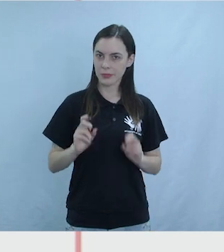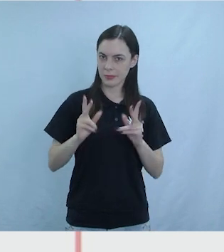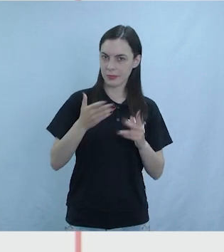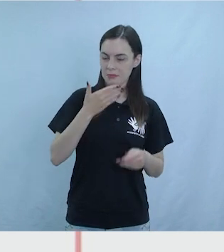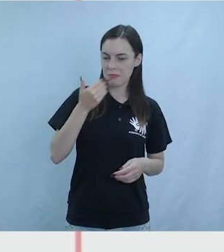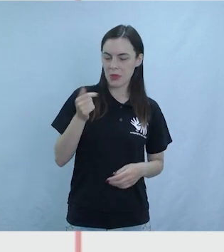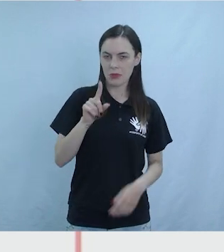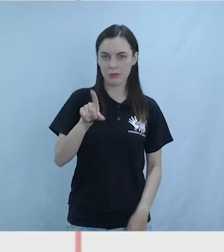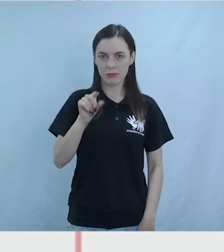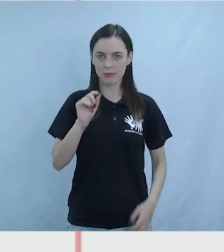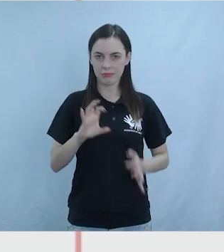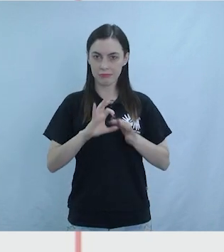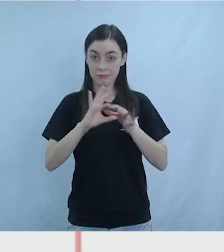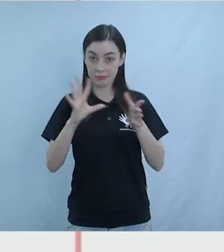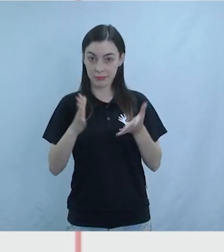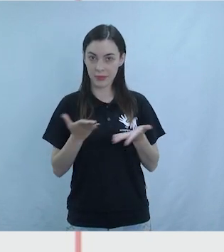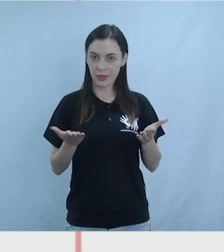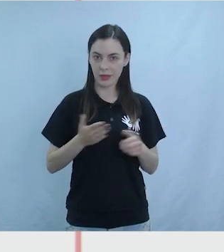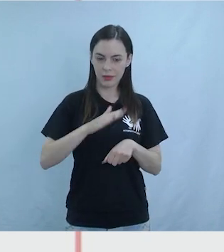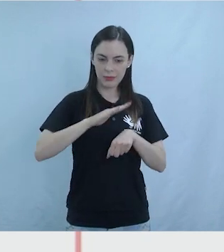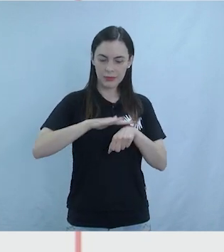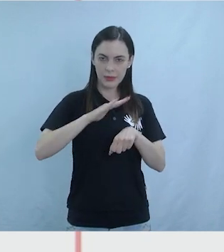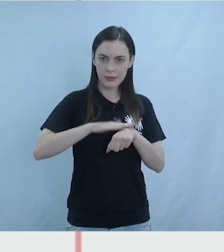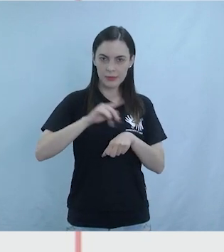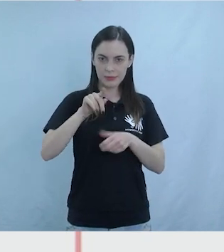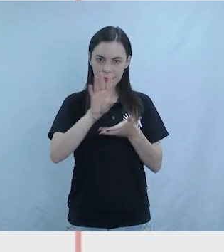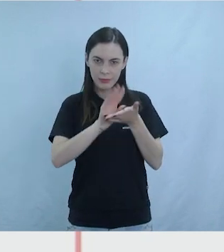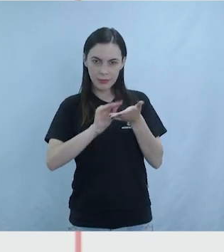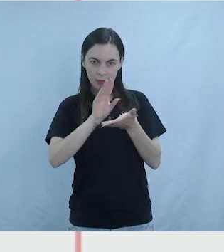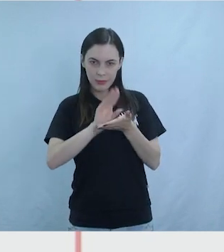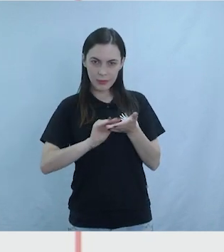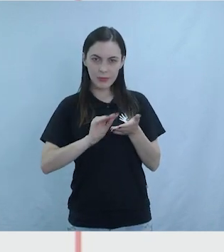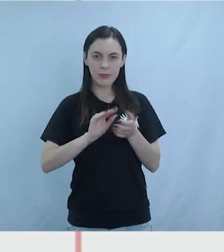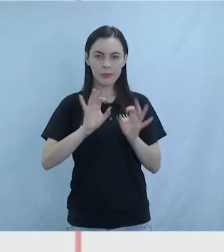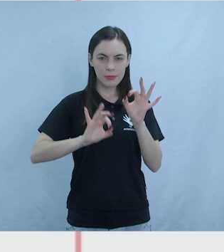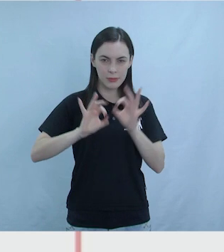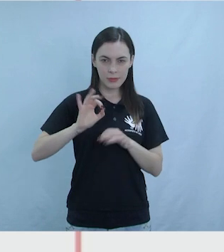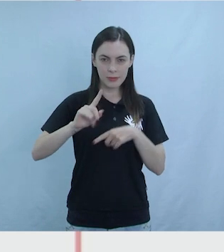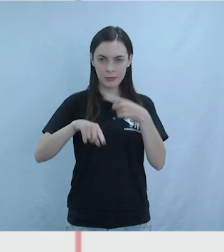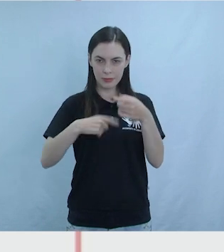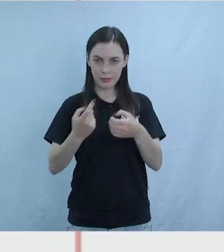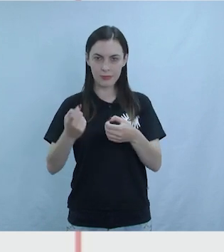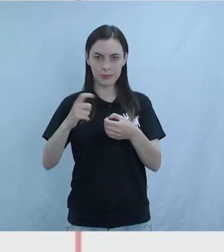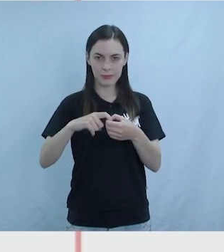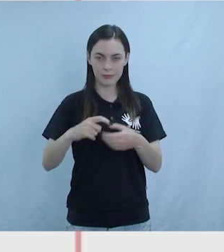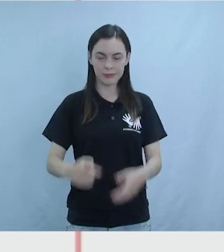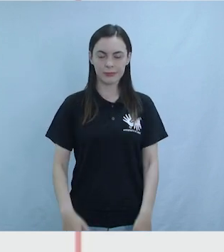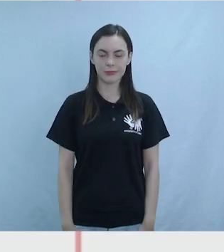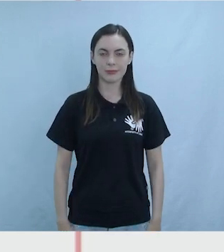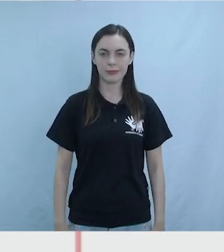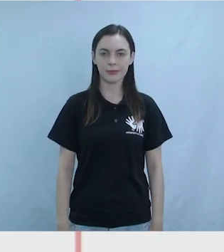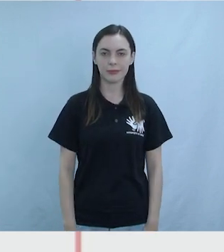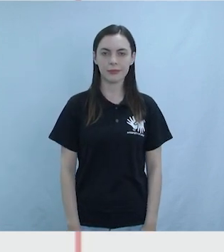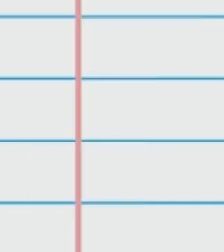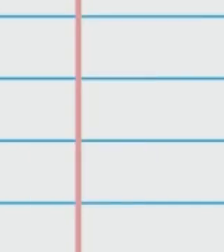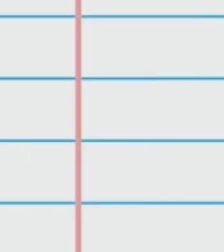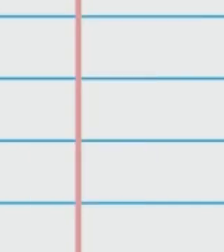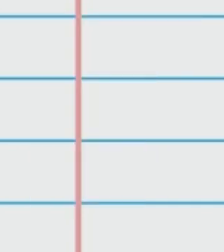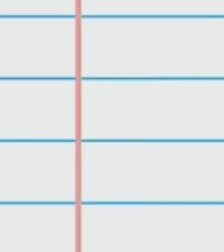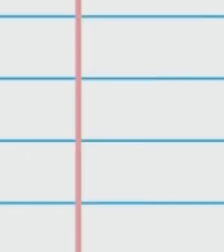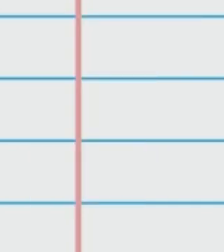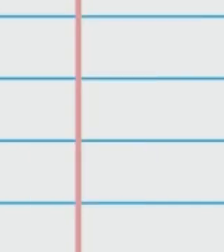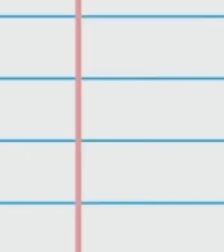LP, se preferirem também. Isso mesmo. Então, nós vamos dar mais um tempinho para vocês copiarem e a gente já volta.